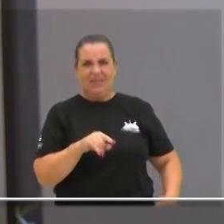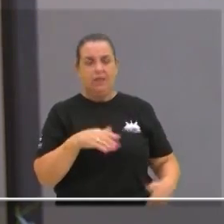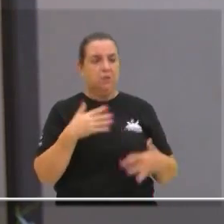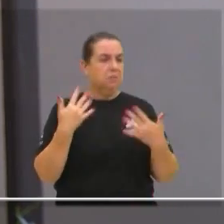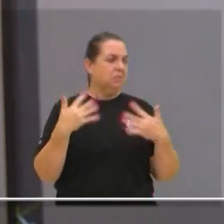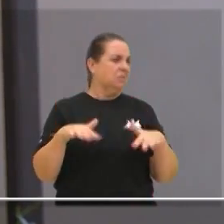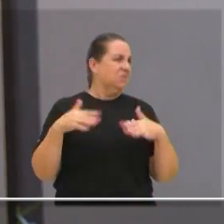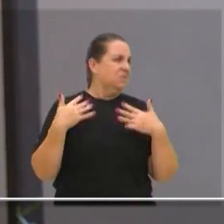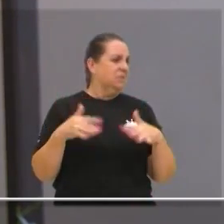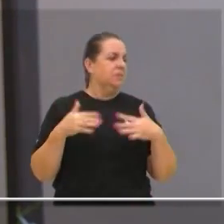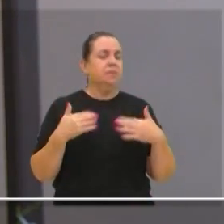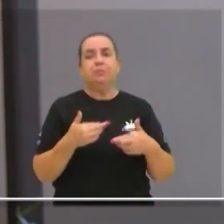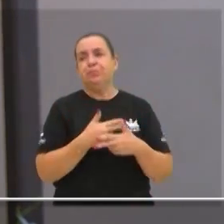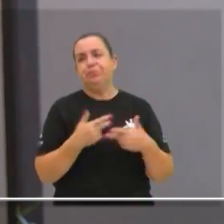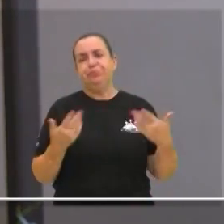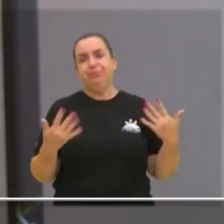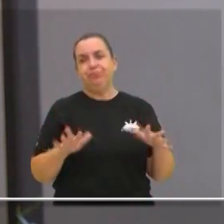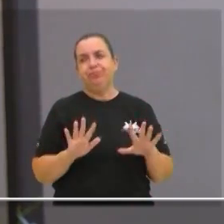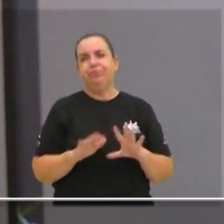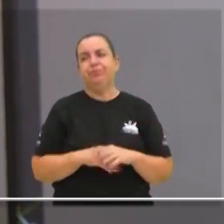relacionamento tóxico,